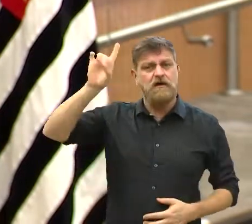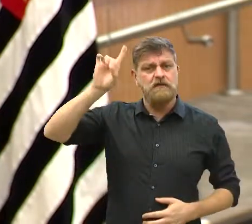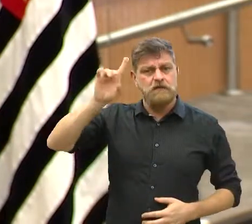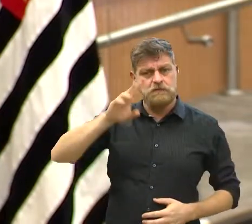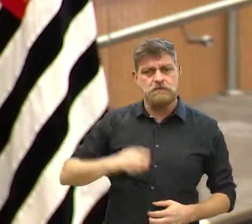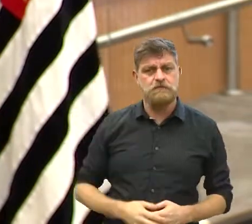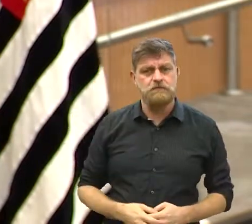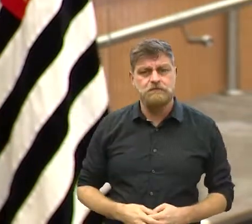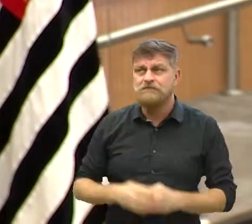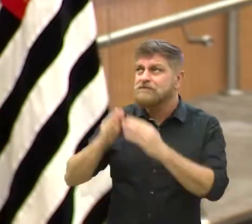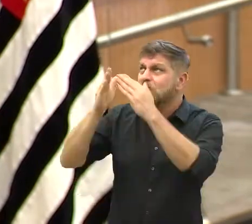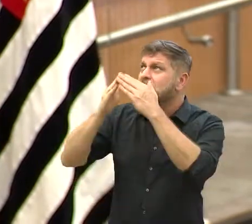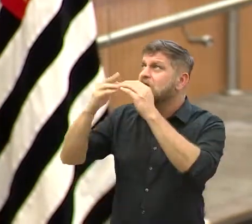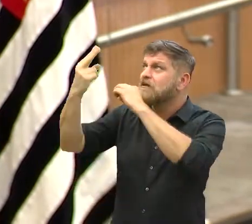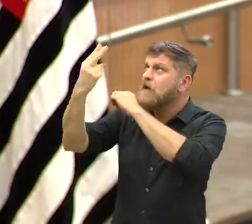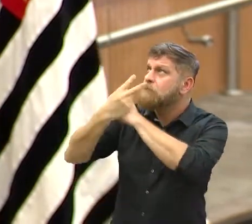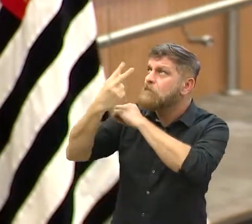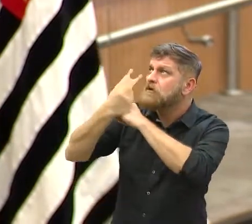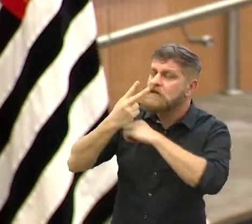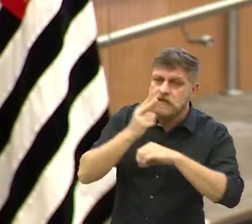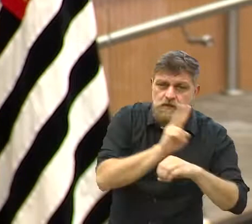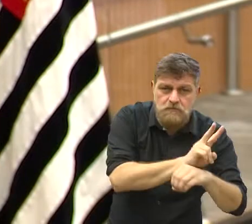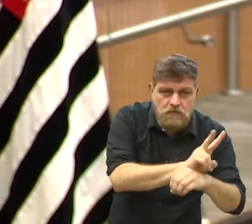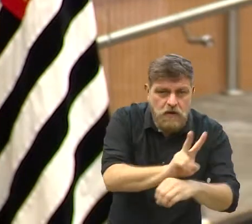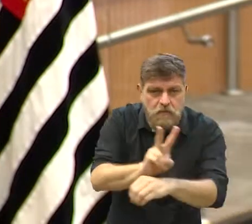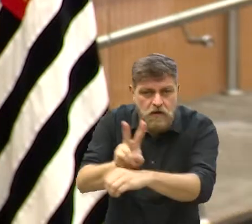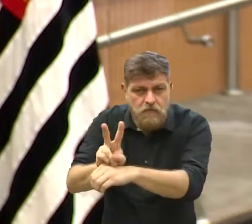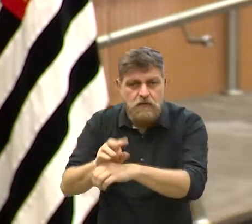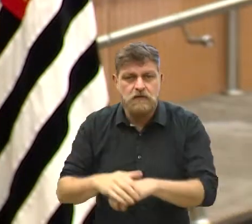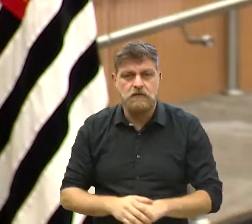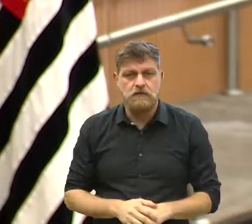Deus e que Deus nos proteja